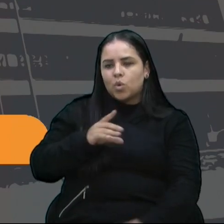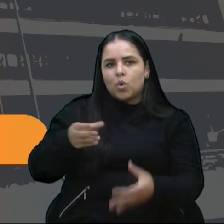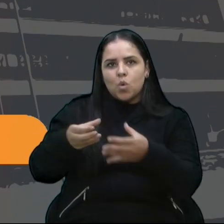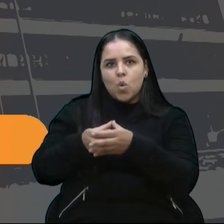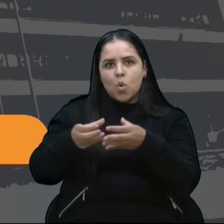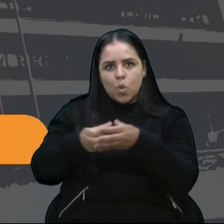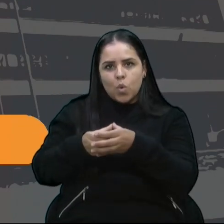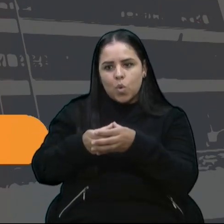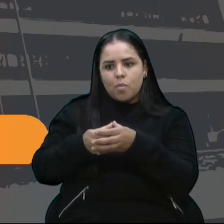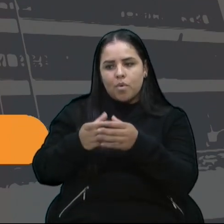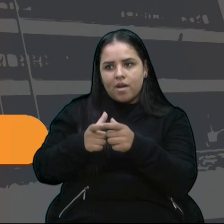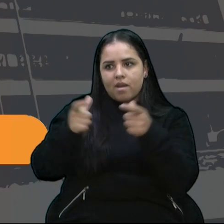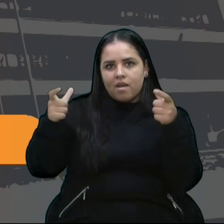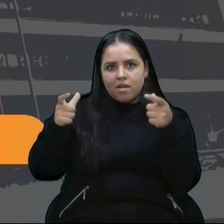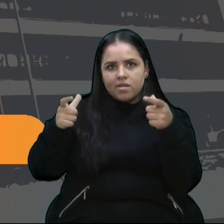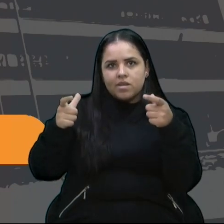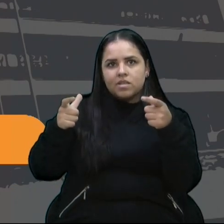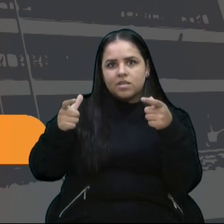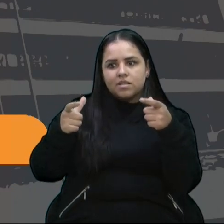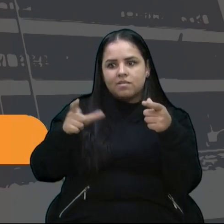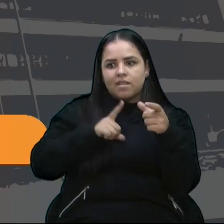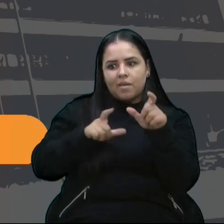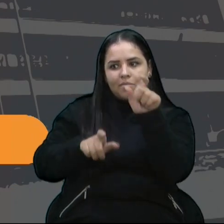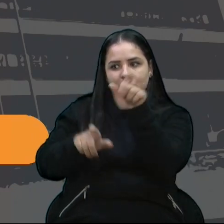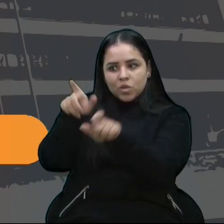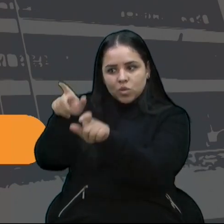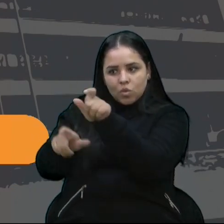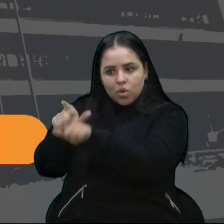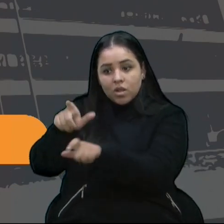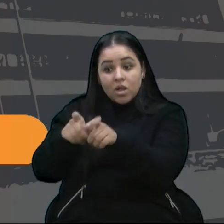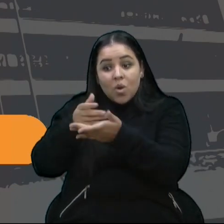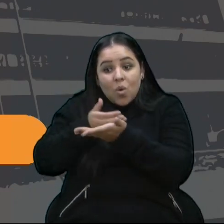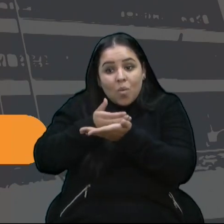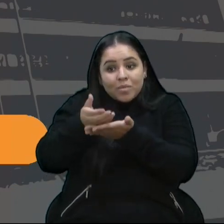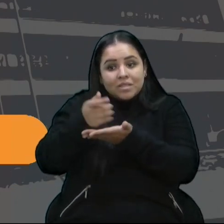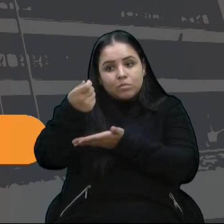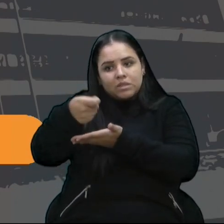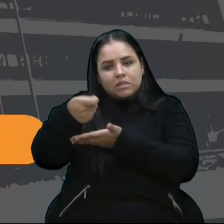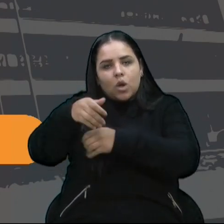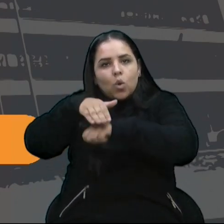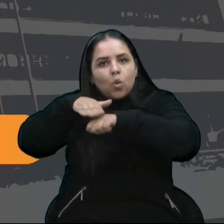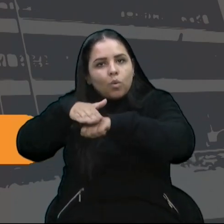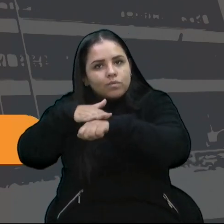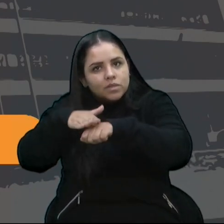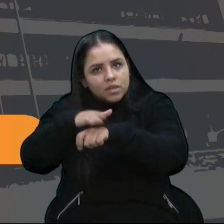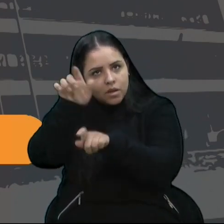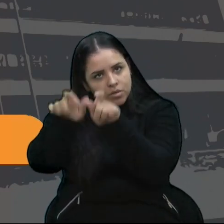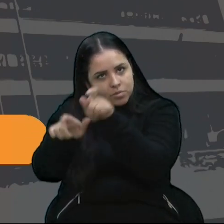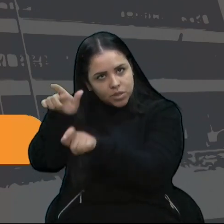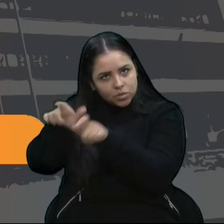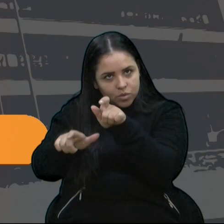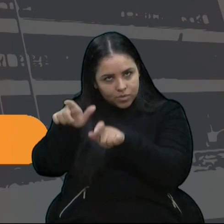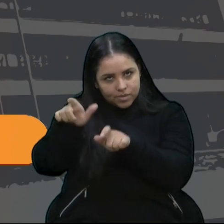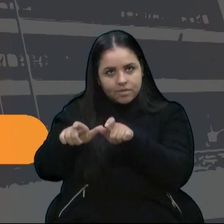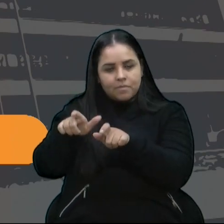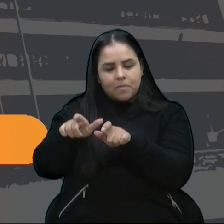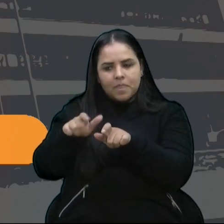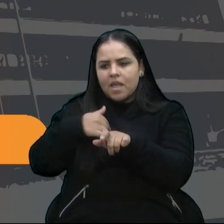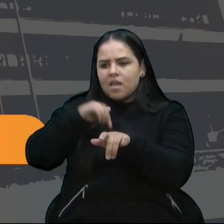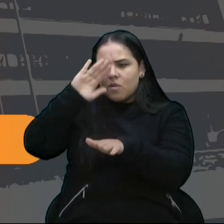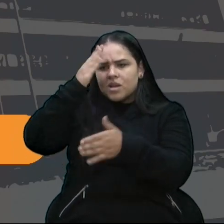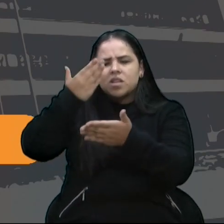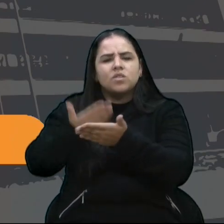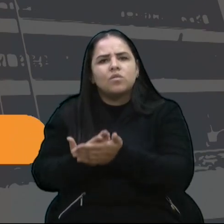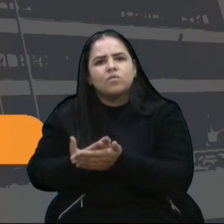ali existem indivíduos e a gente precisa inicialmente conversar com esses indivíduos. Então, acho que quando